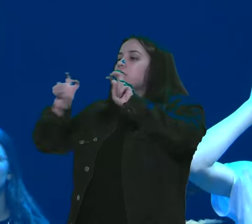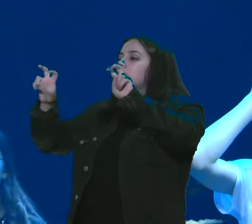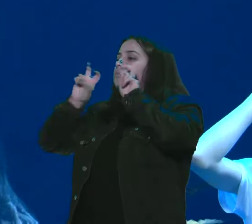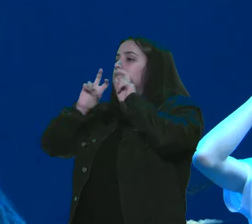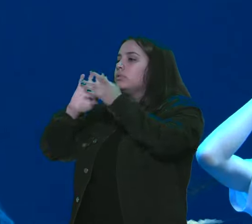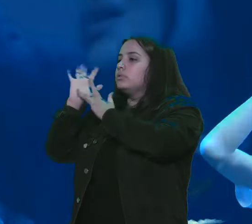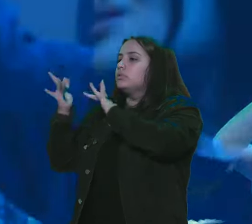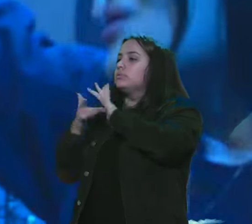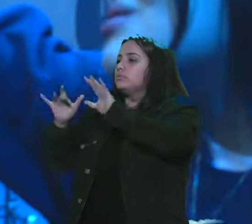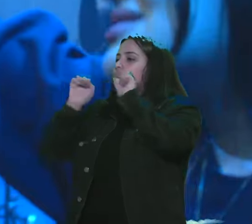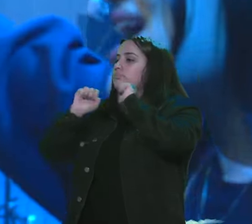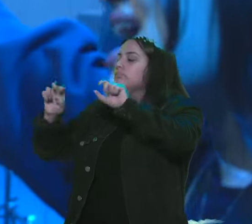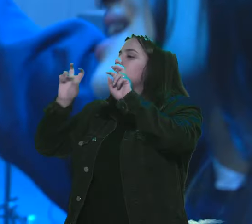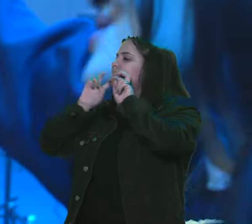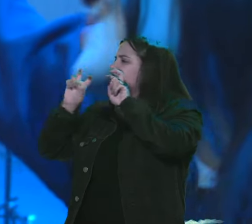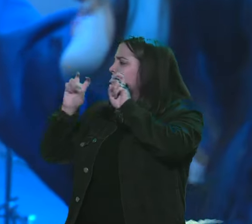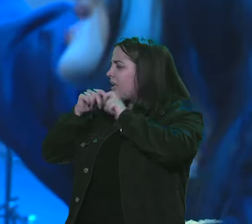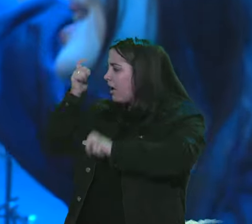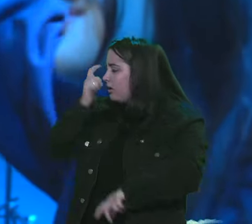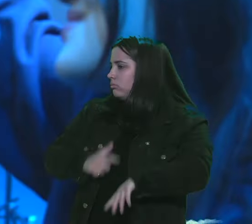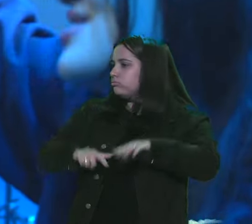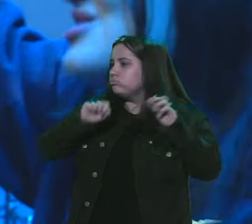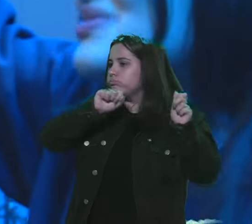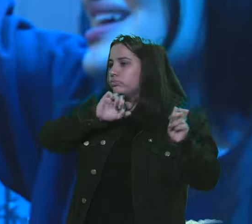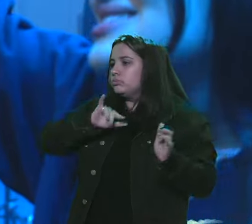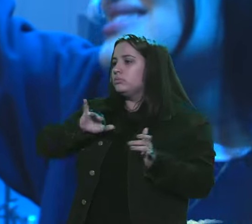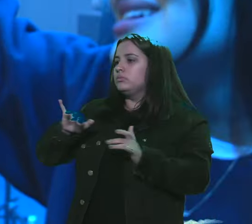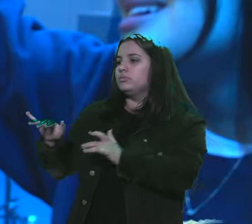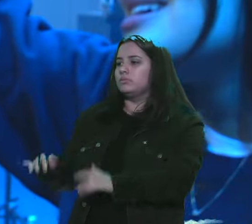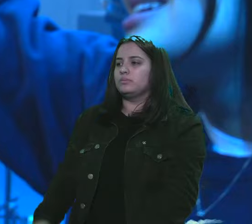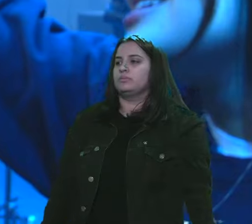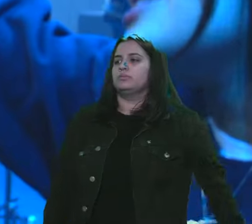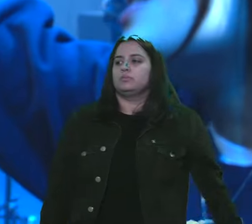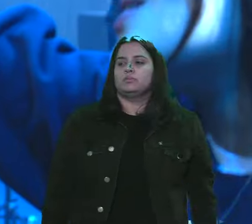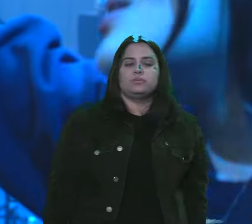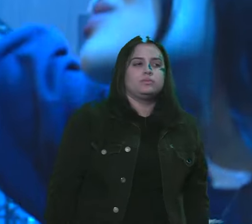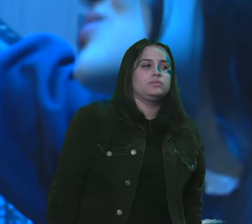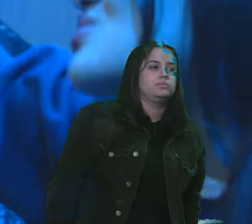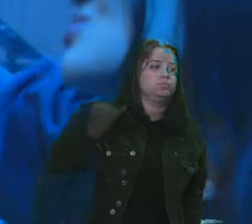clame a Ele que você está aos pés dEle aqui hoje.